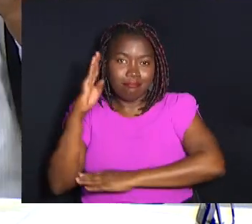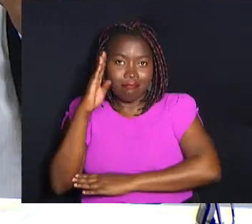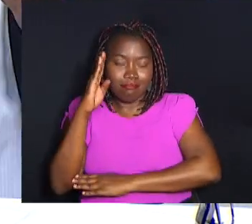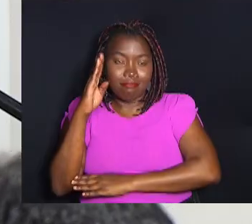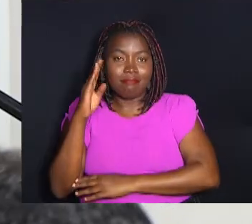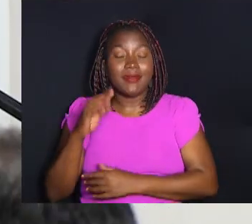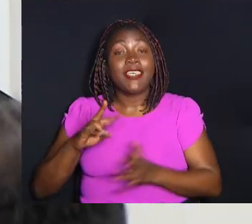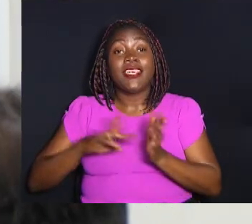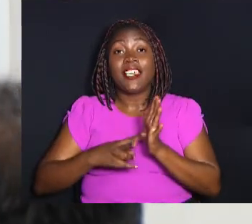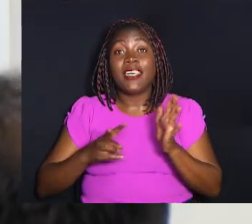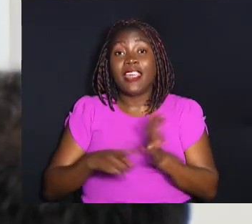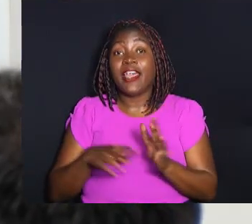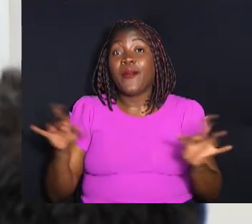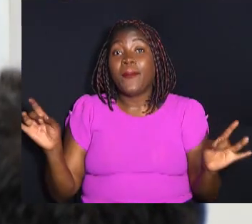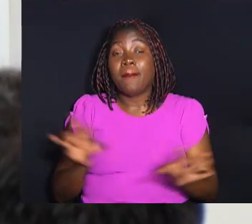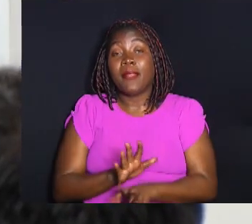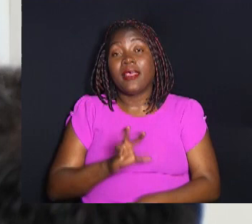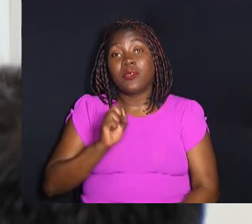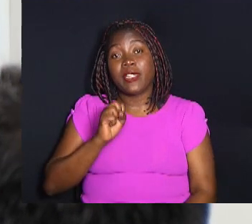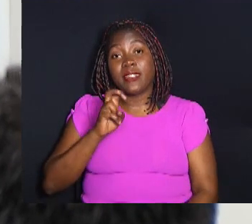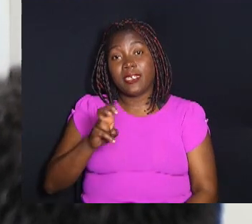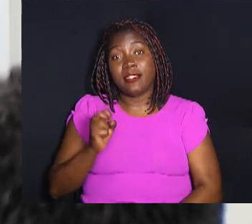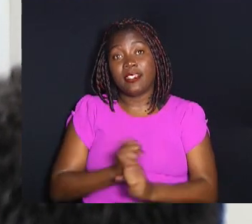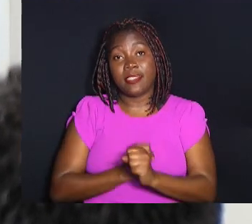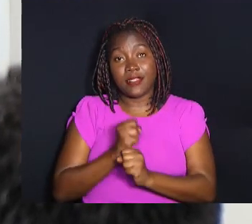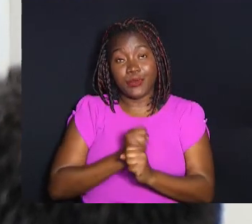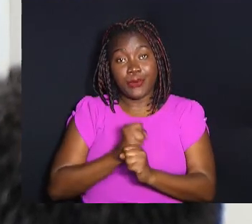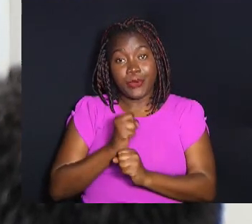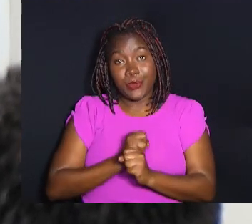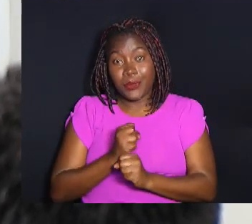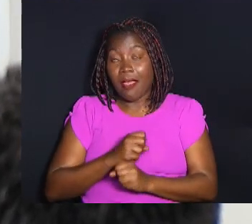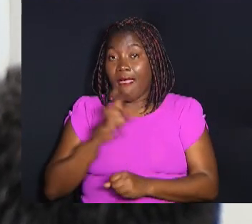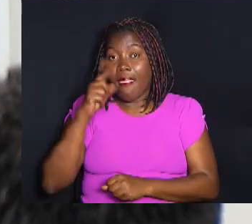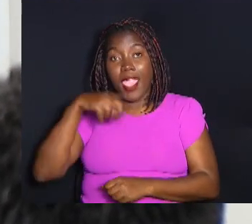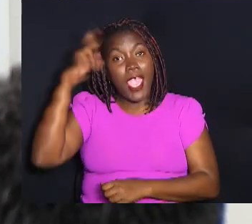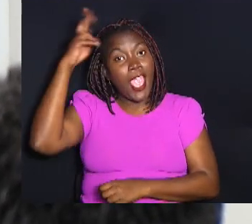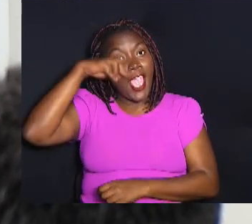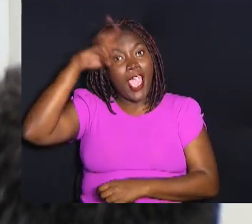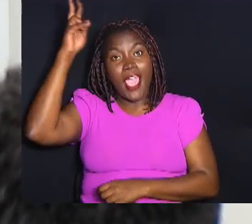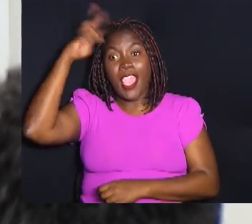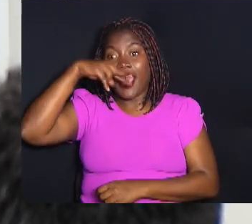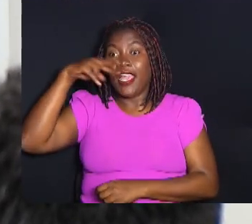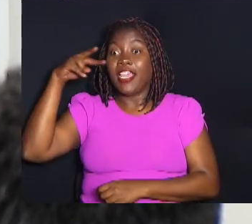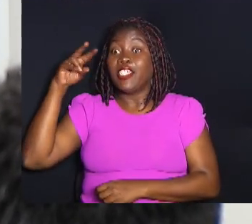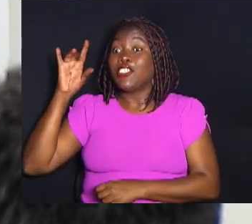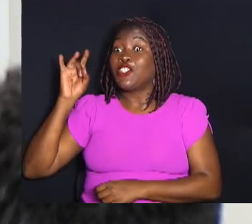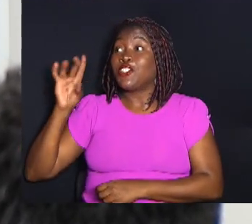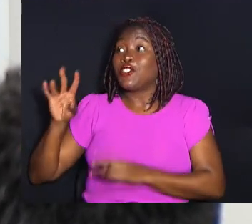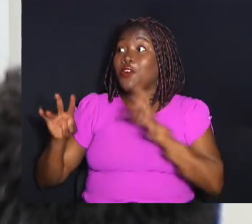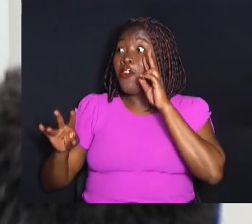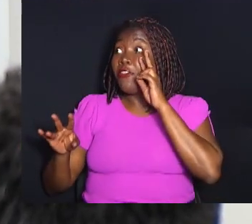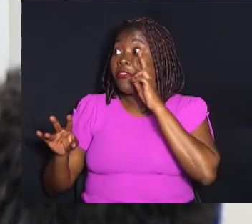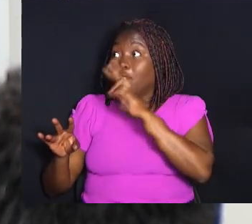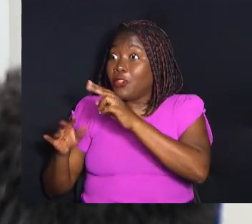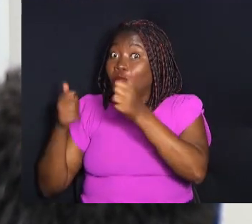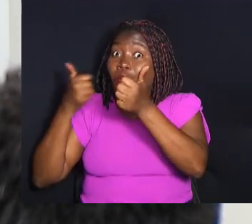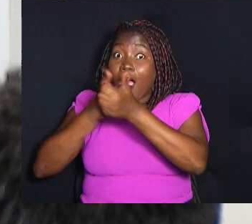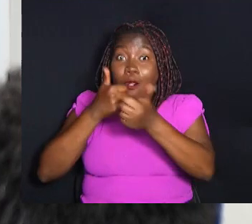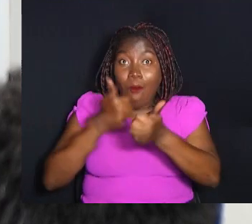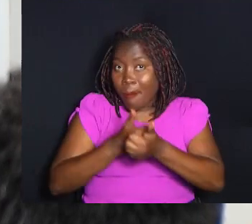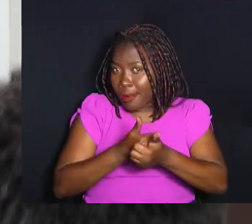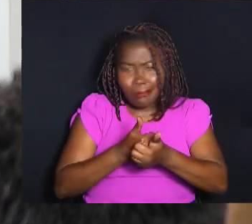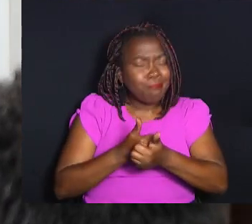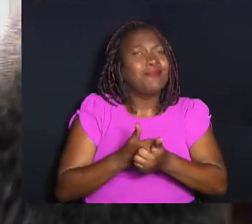da Câmara sindicato que completa 85 anos é uma história ele não só viu